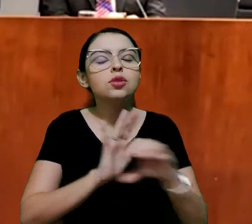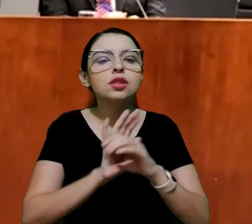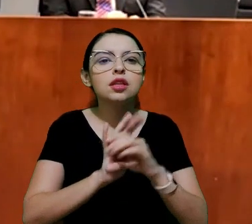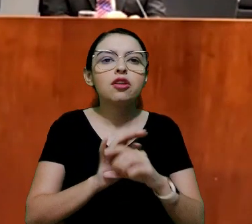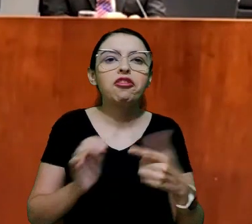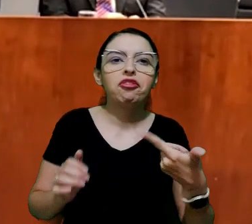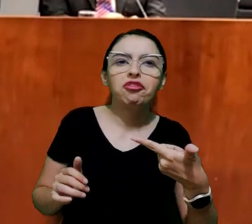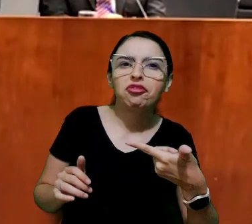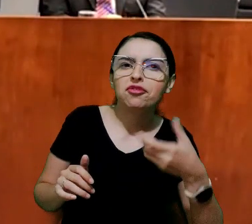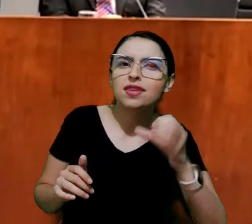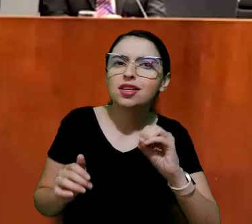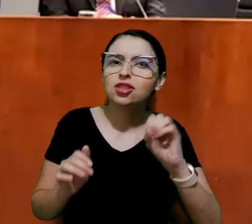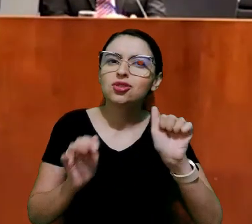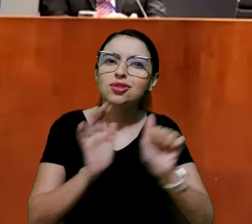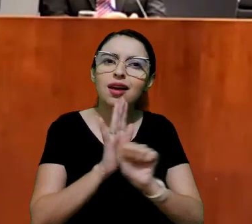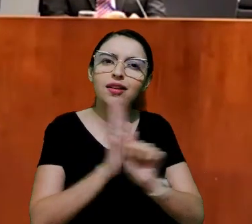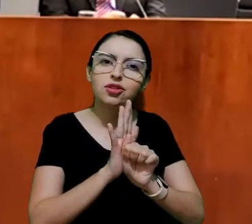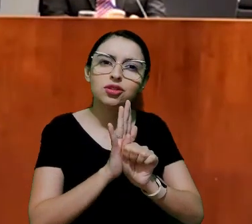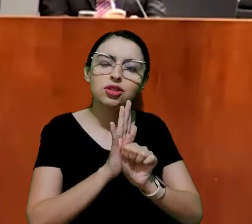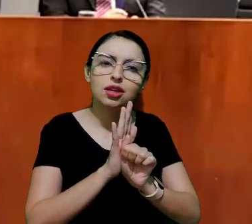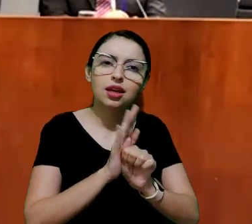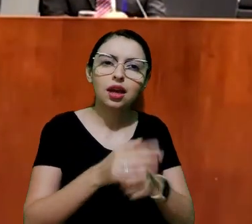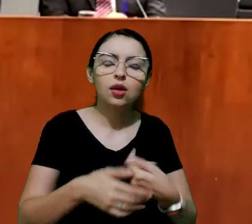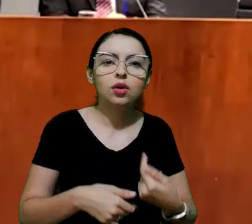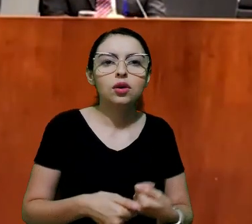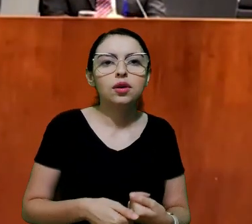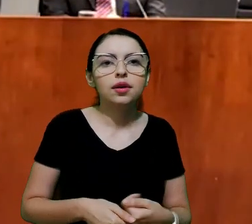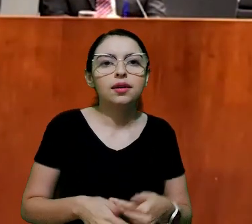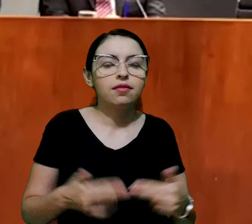no Código Civil, na parte geral,